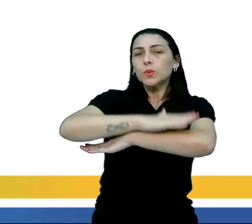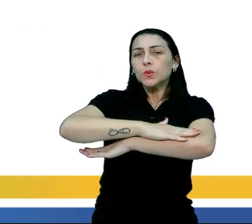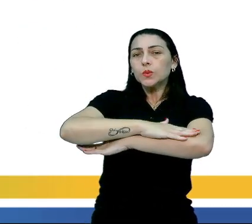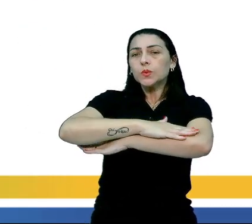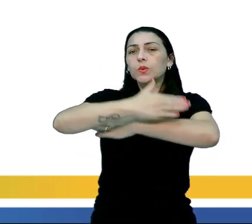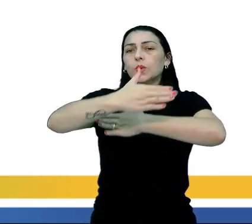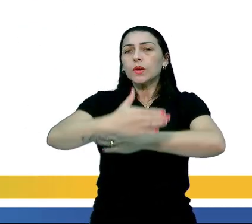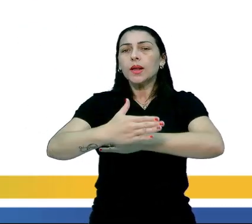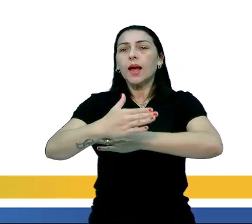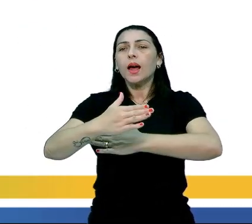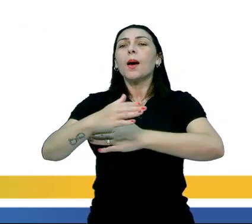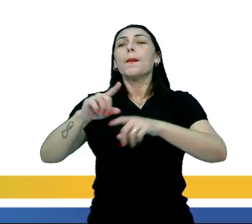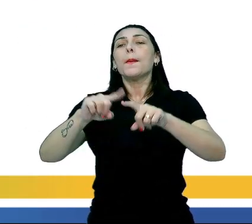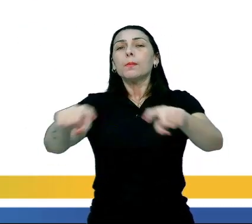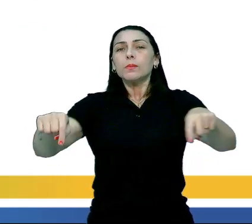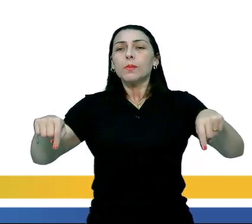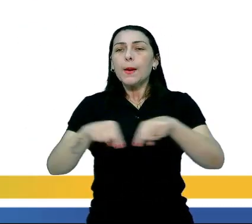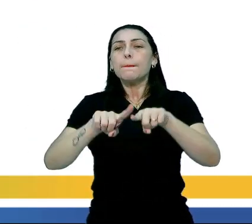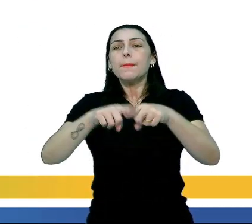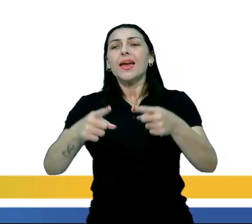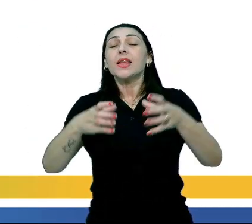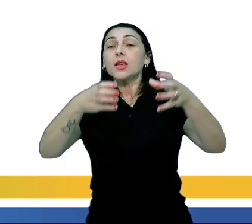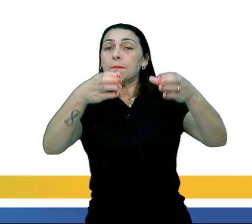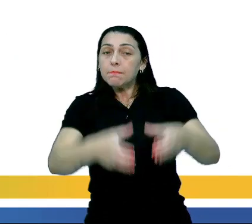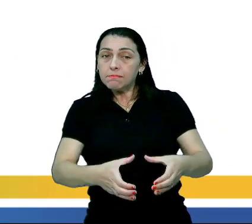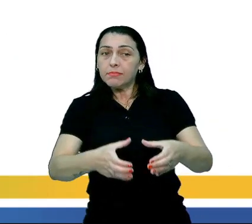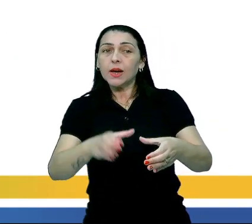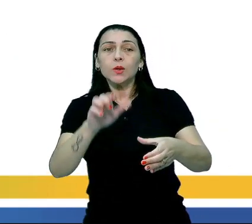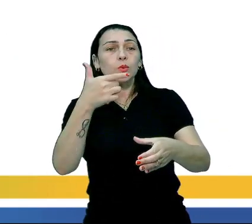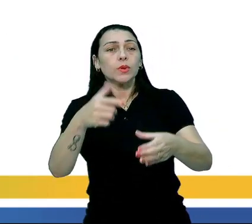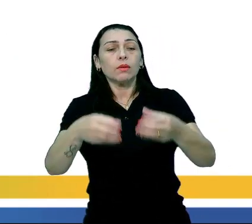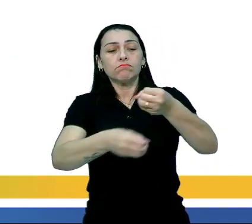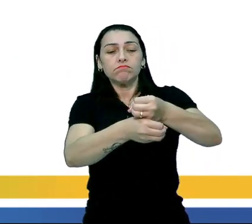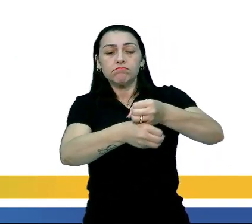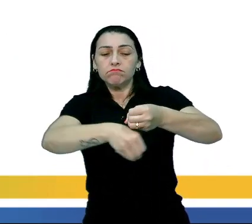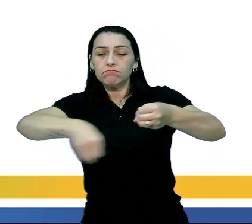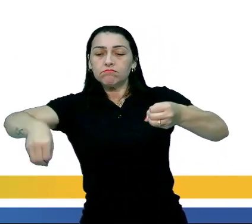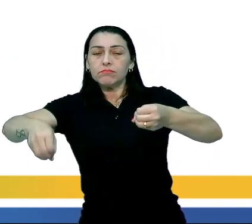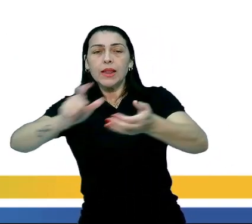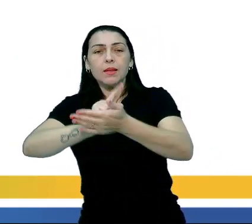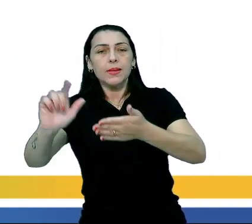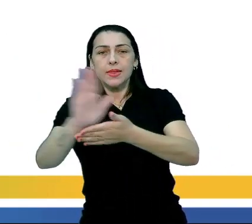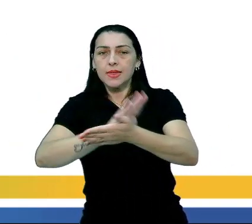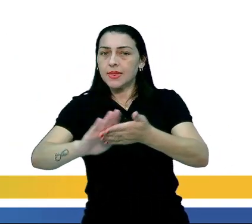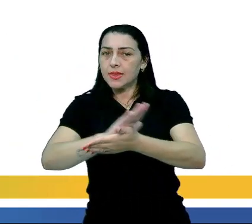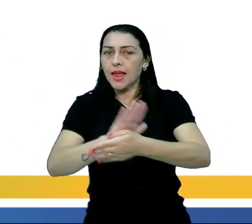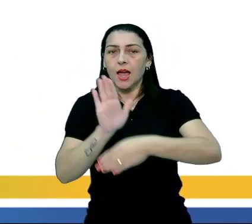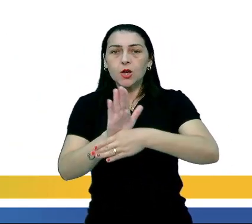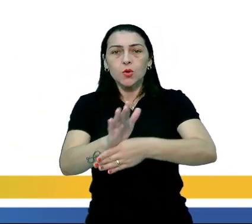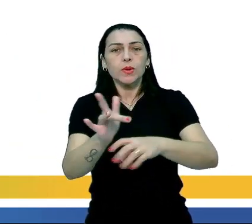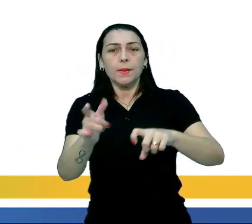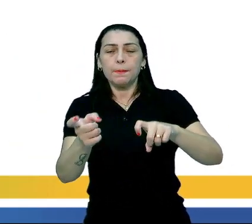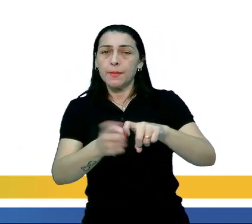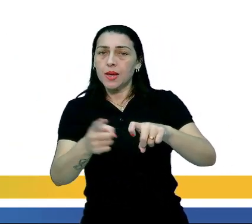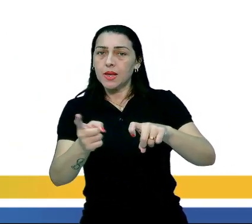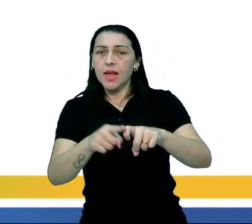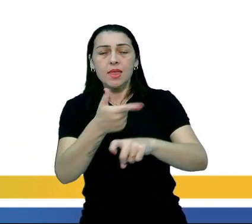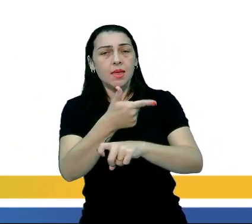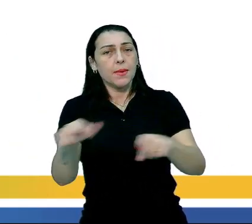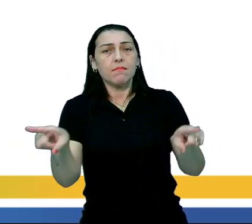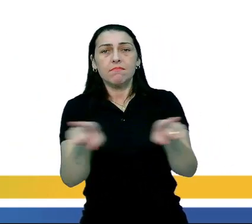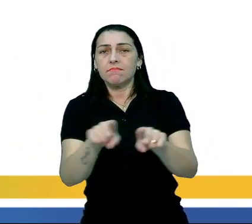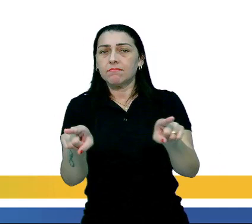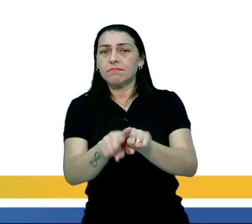estádios, mas deixa bairros sem saneamento básico, sem assistência médica e